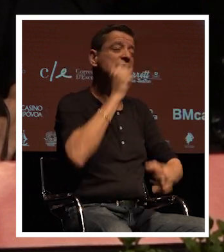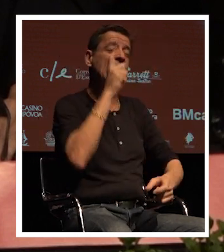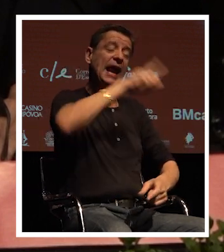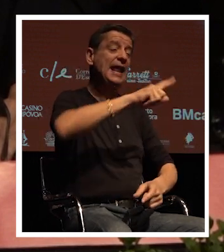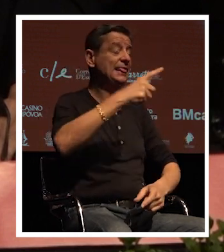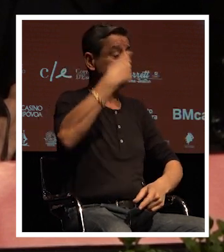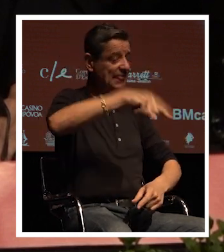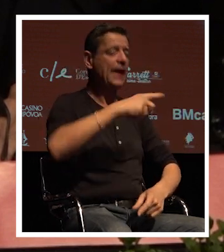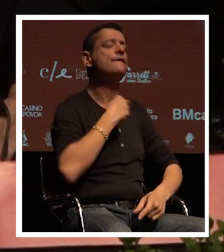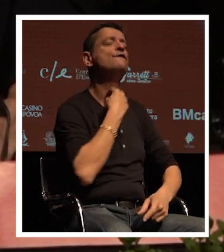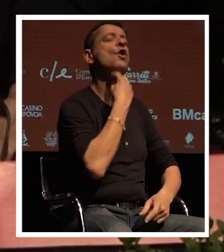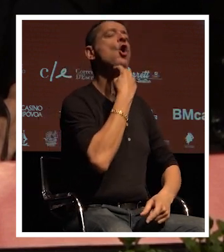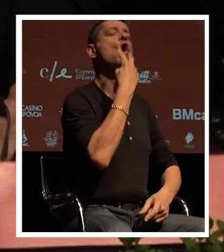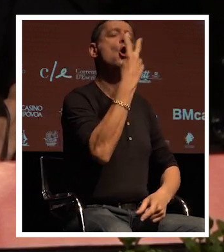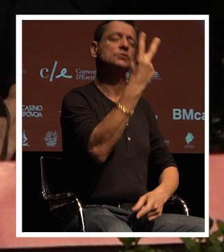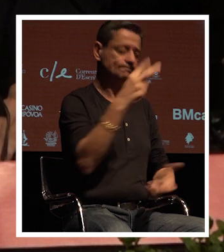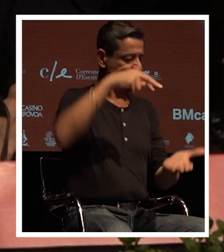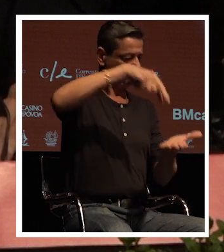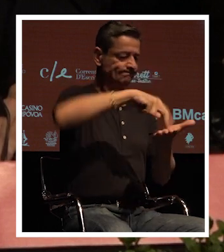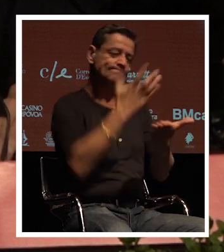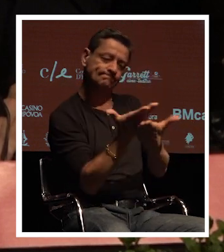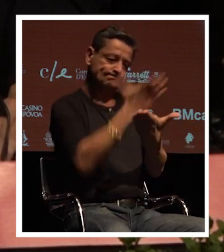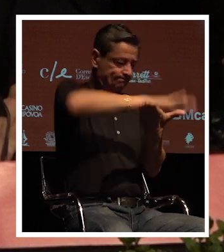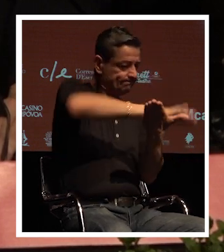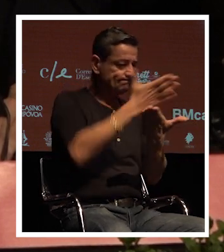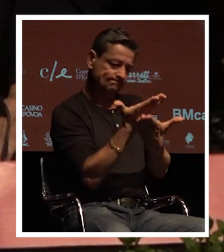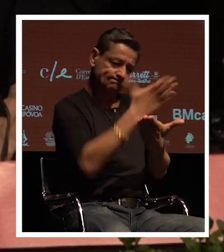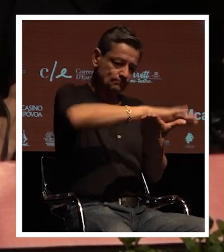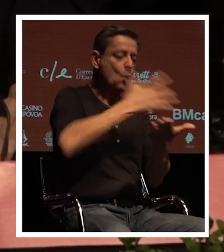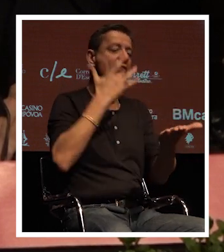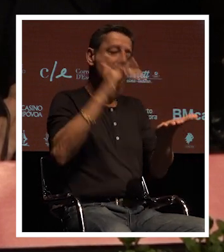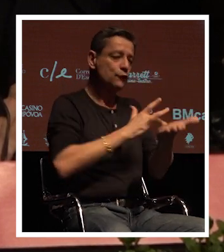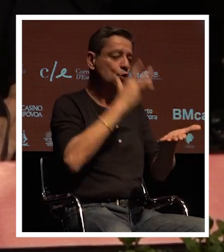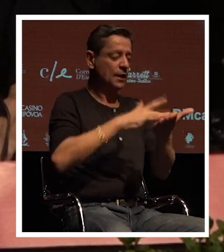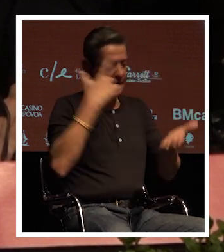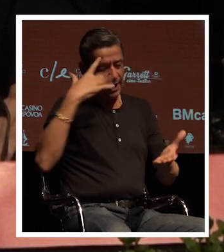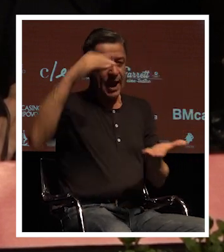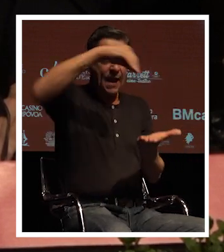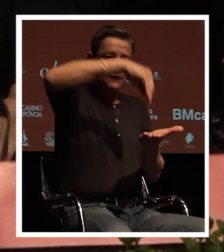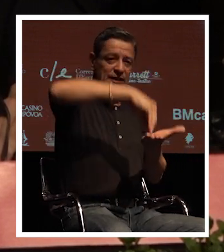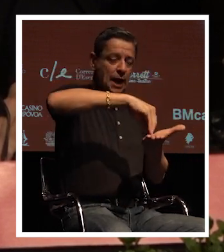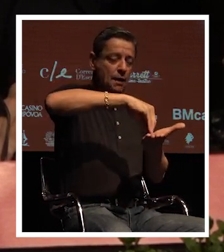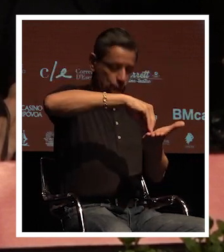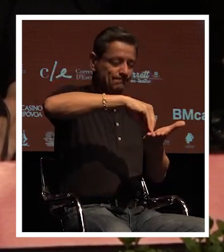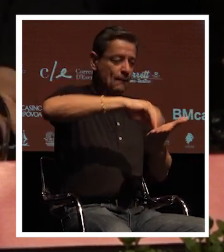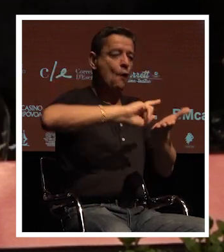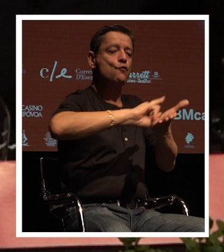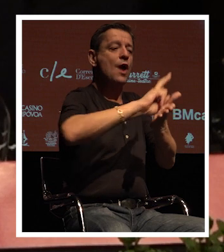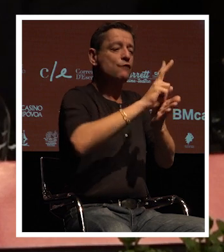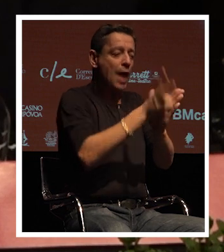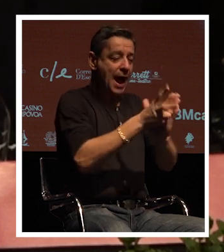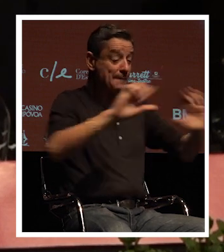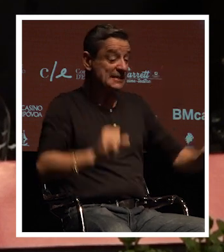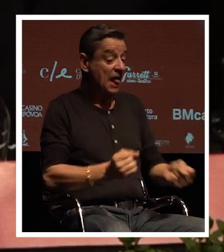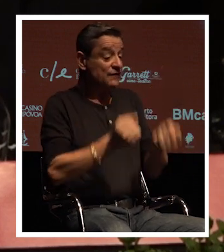voz e se levanta das páginas dos nossos livros nós inventamos todo um vocabulário para sal levar o